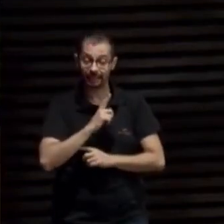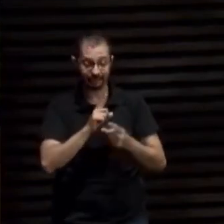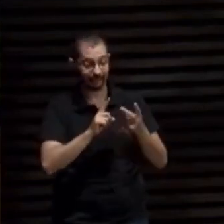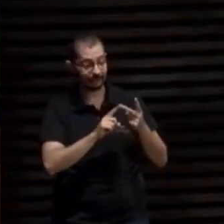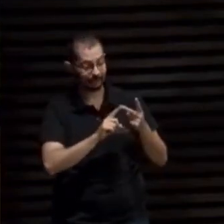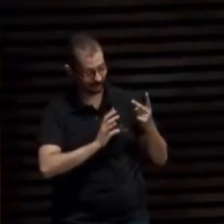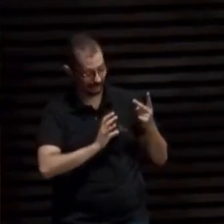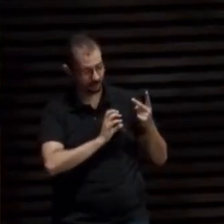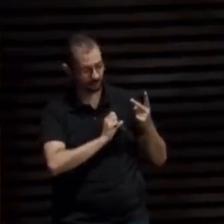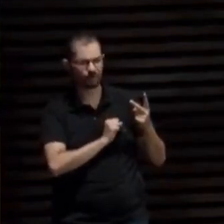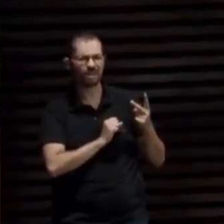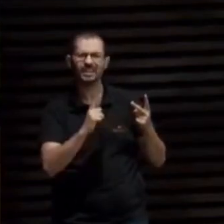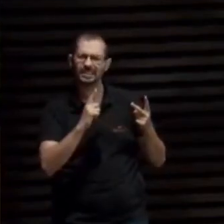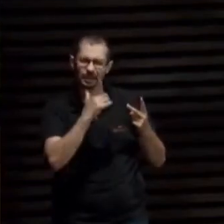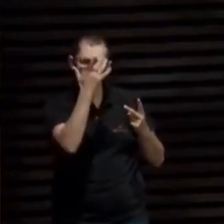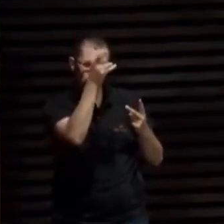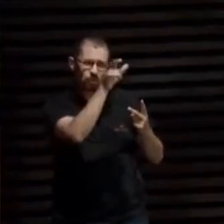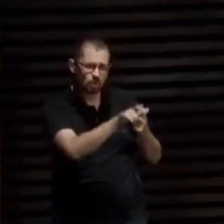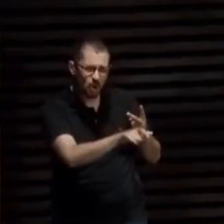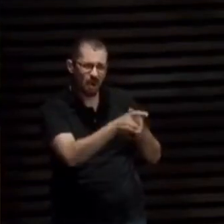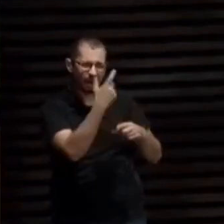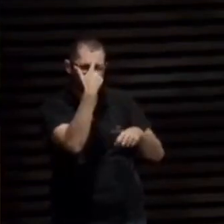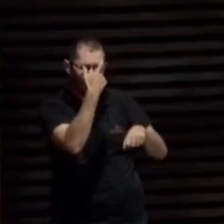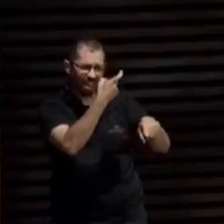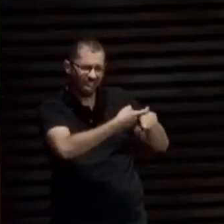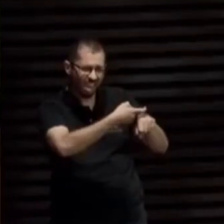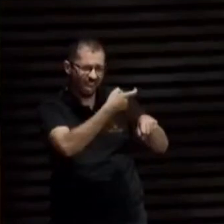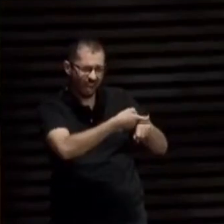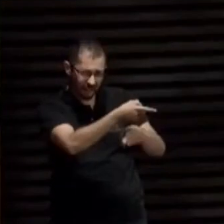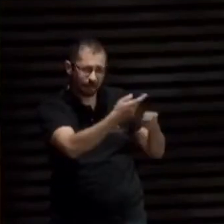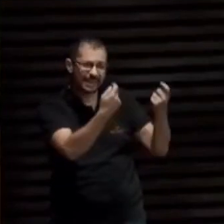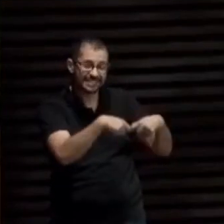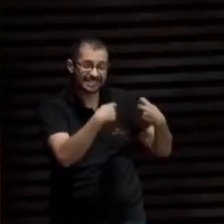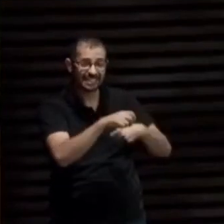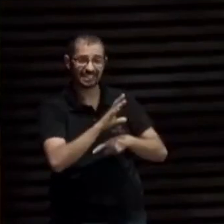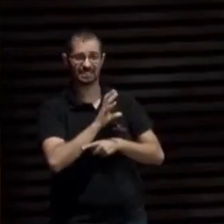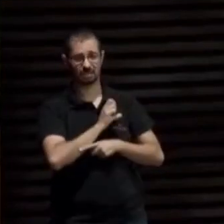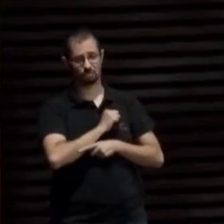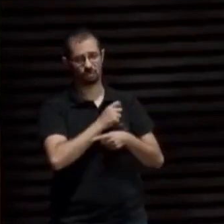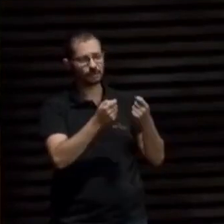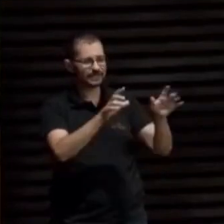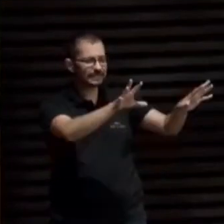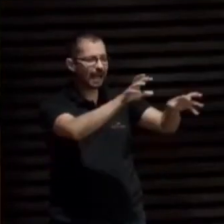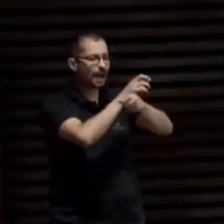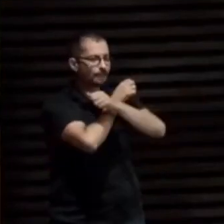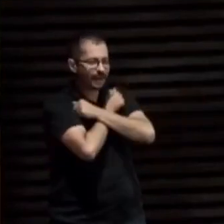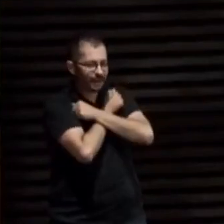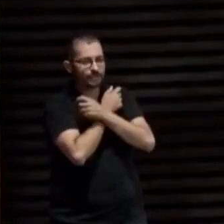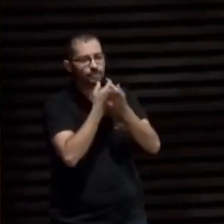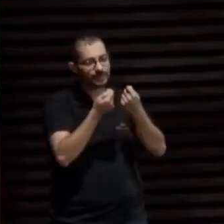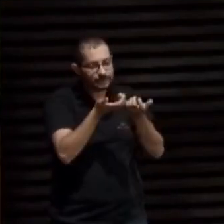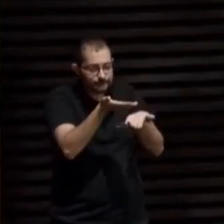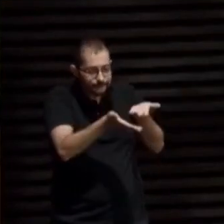gente que precisa do amor. Apenas um abraço, um olhar, um